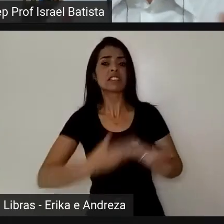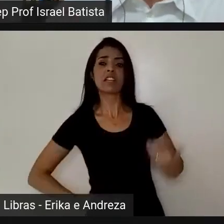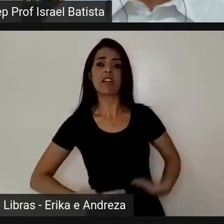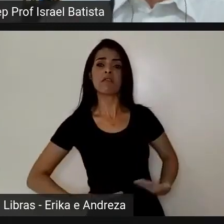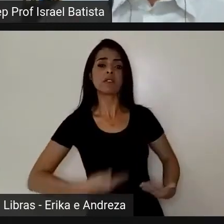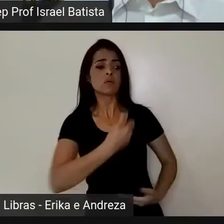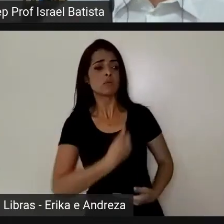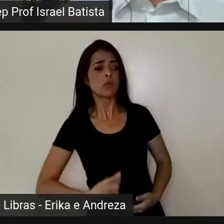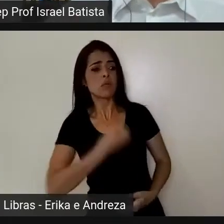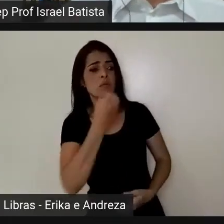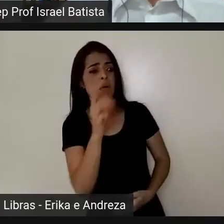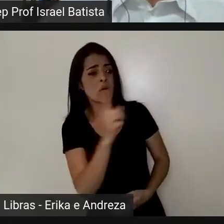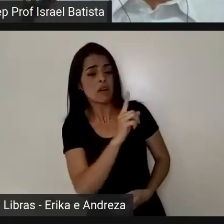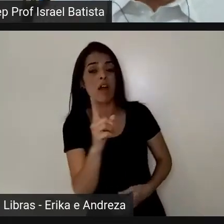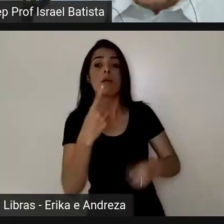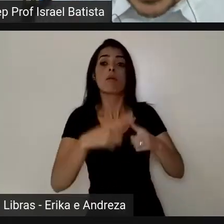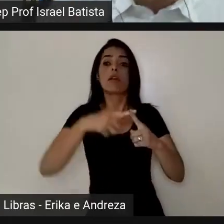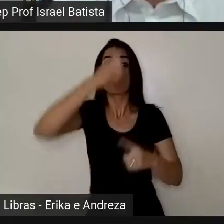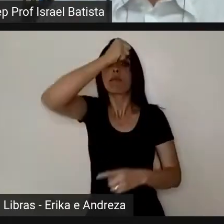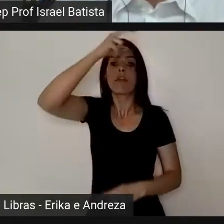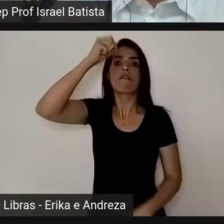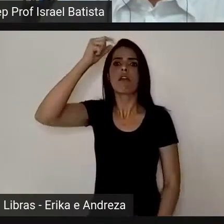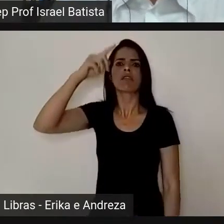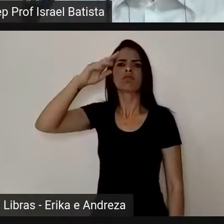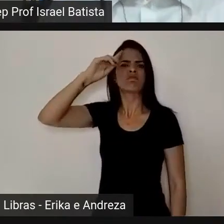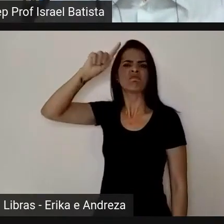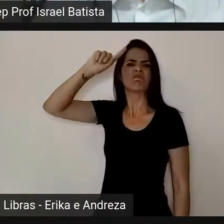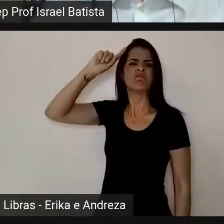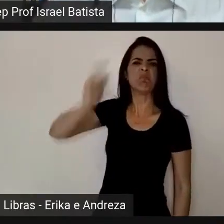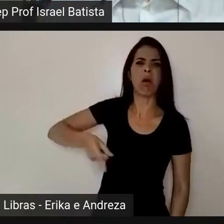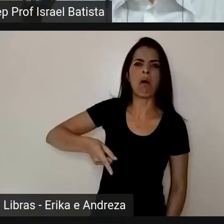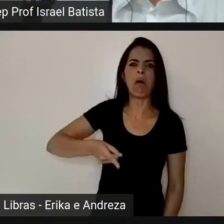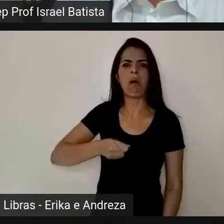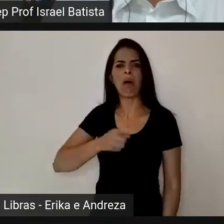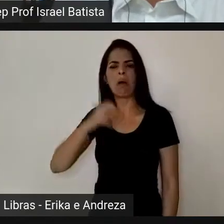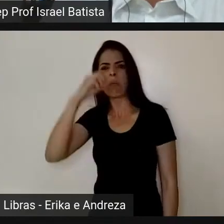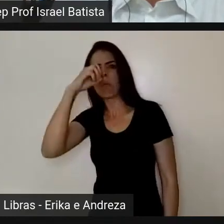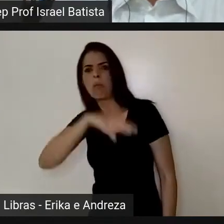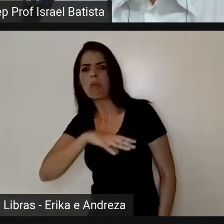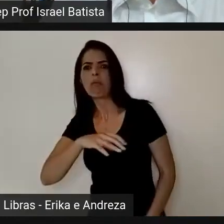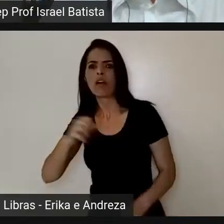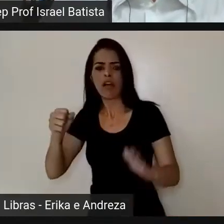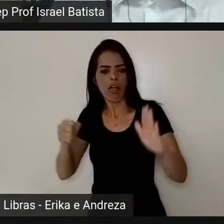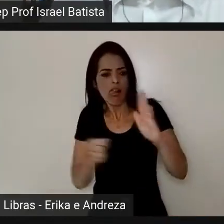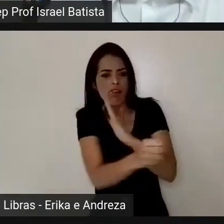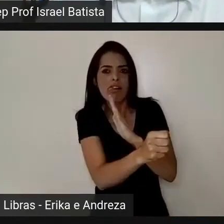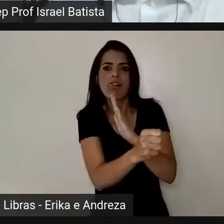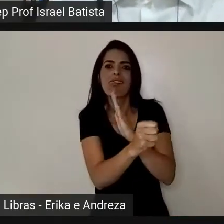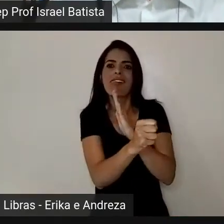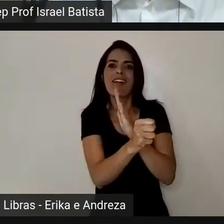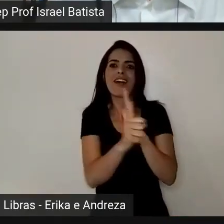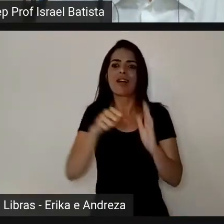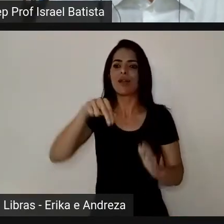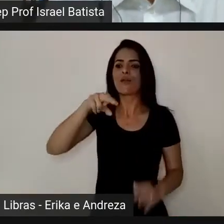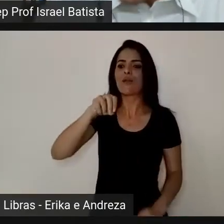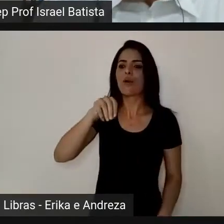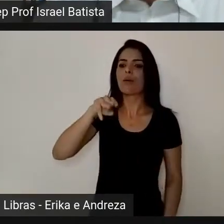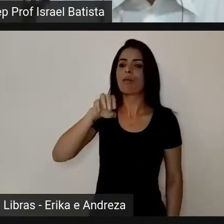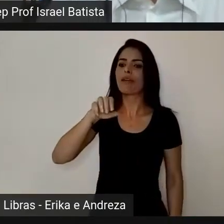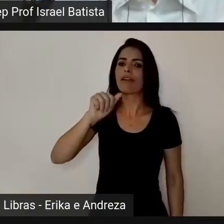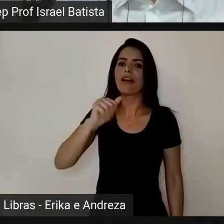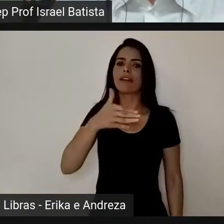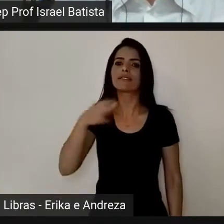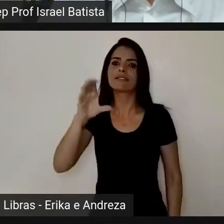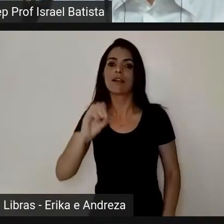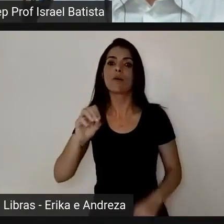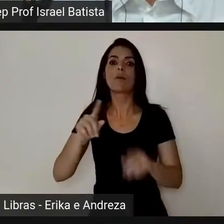um poder discricionário exagerado para fazer nomeações, colocar pessoas em cargos